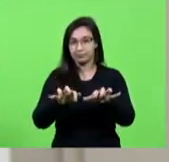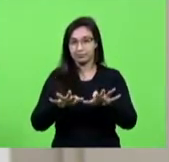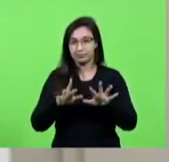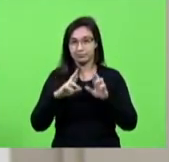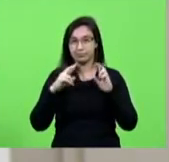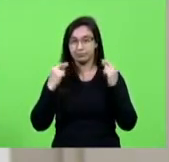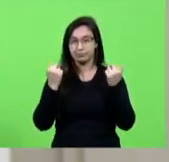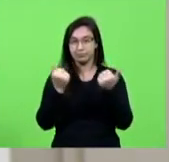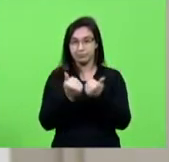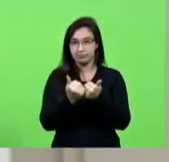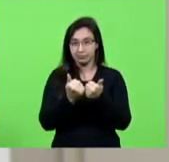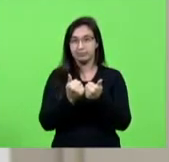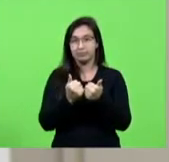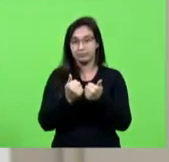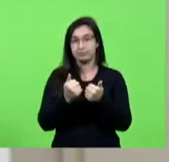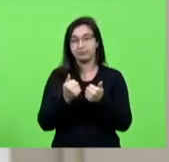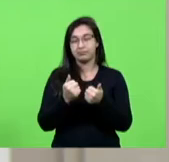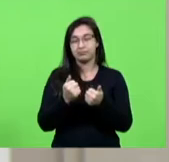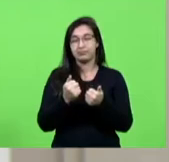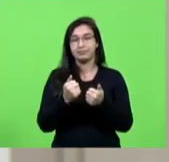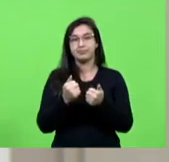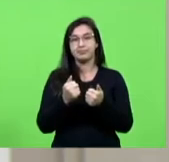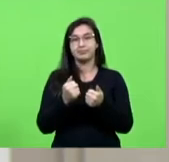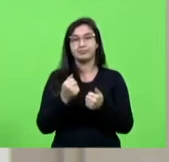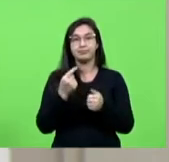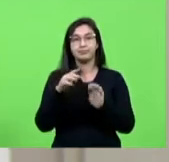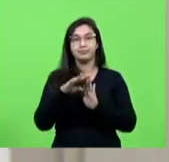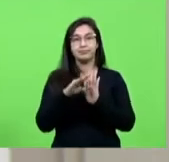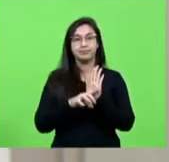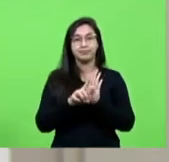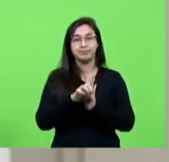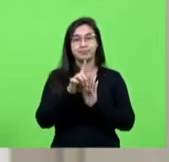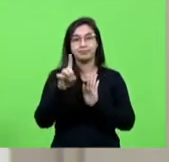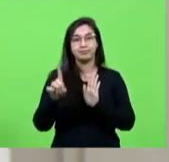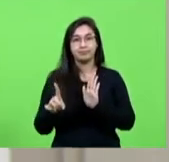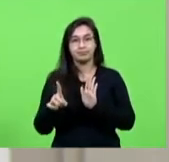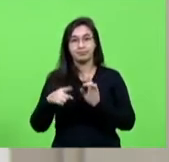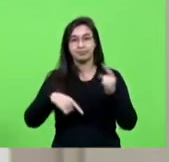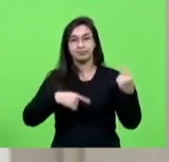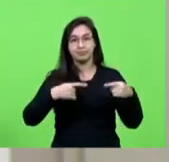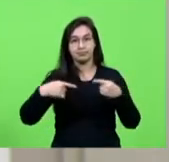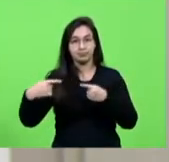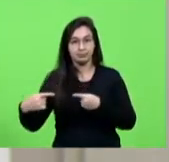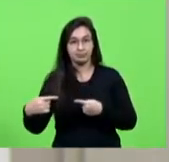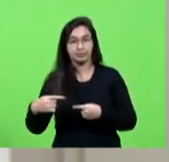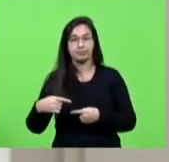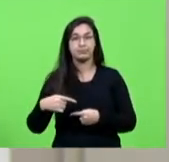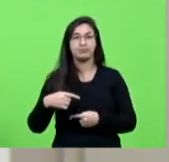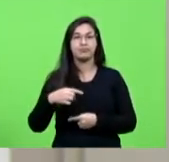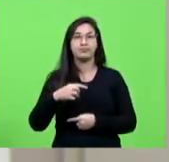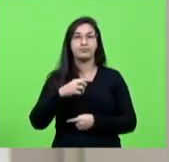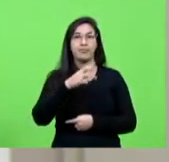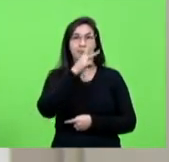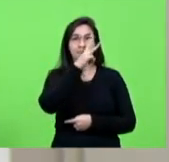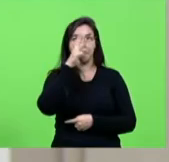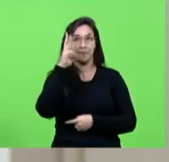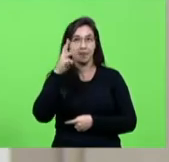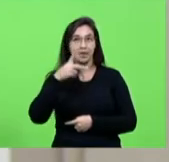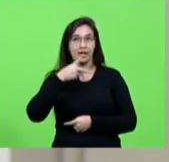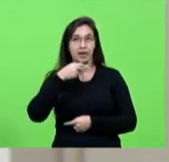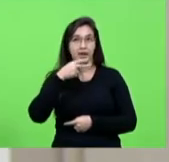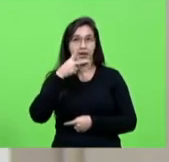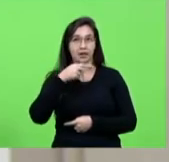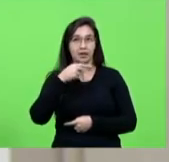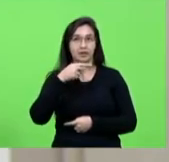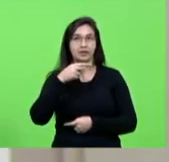sessão extraordinária. Ordem do dia. Após ser discutido pelos senhores deputados Volney Weber, Kennedy Nunes, Jair Mioto